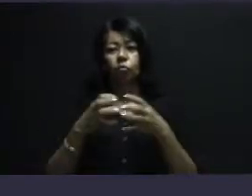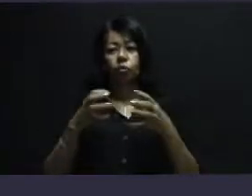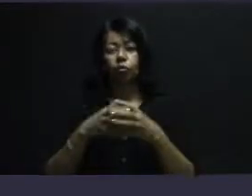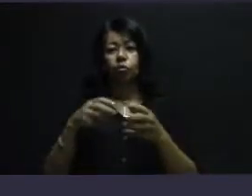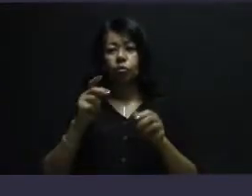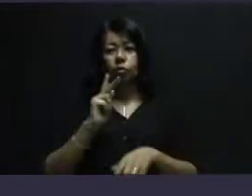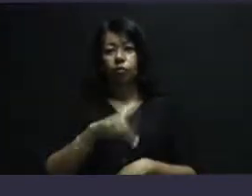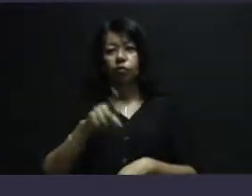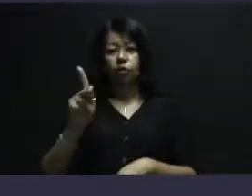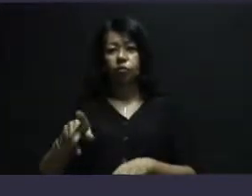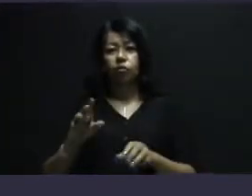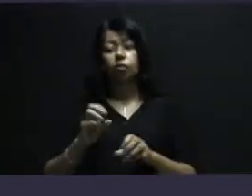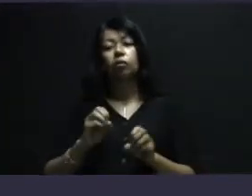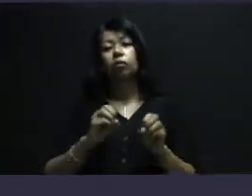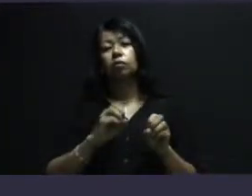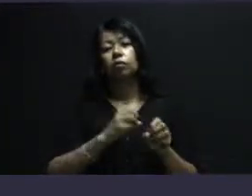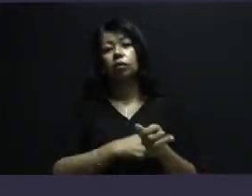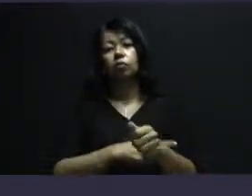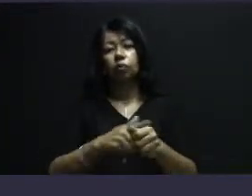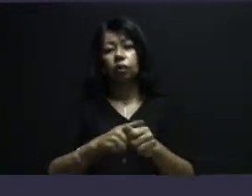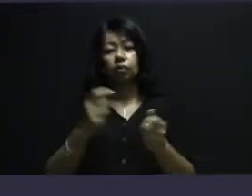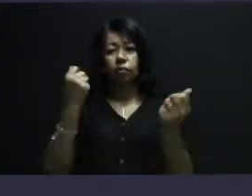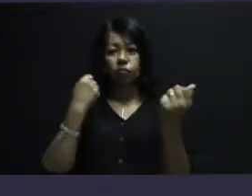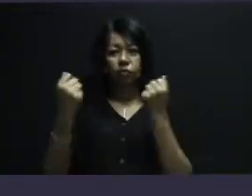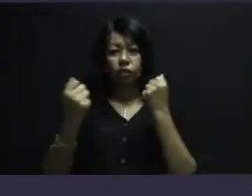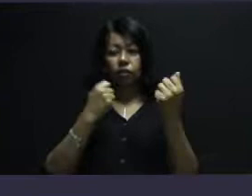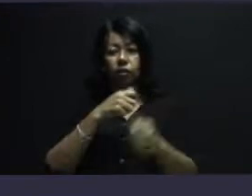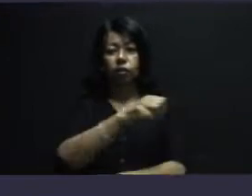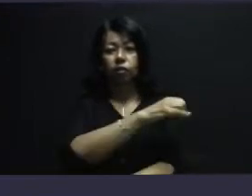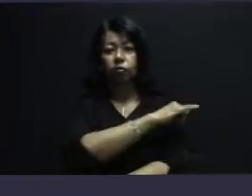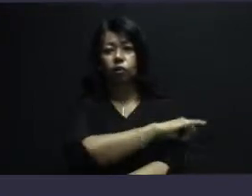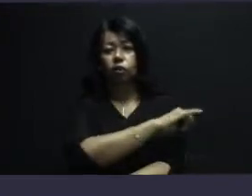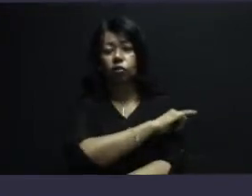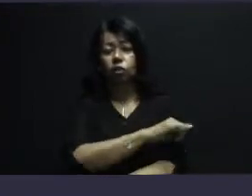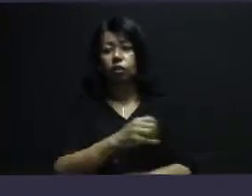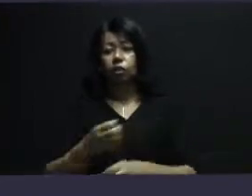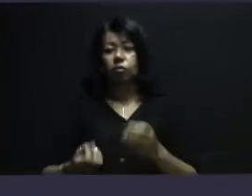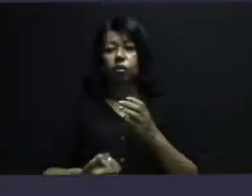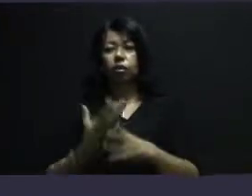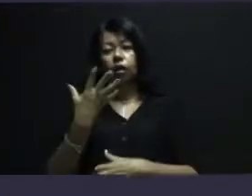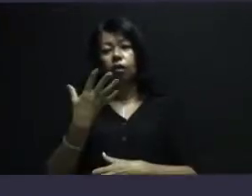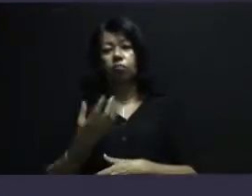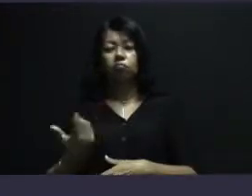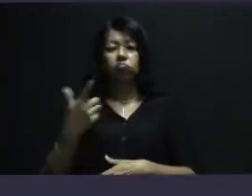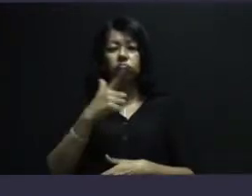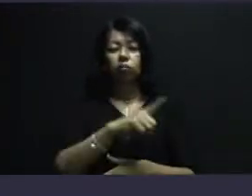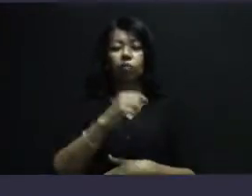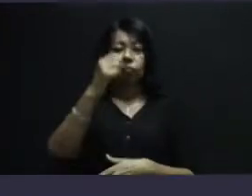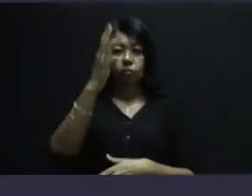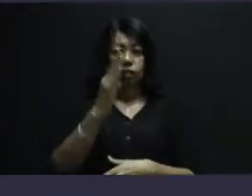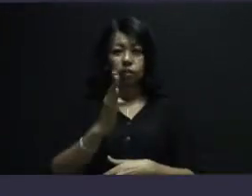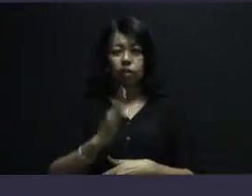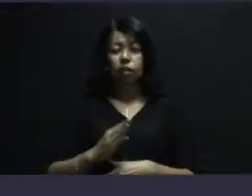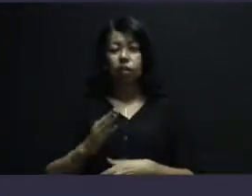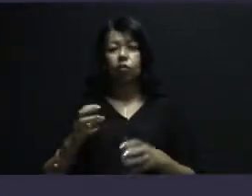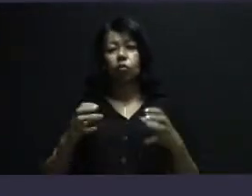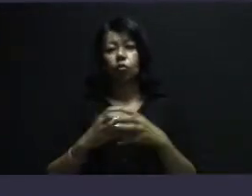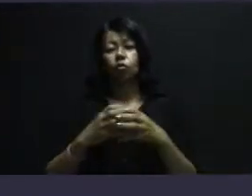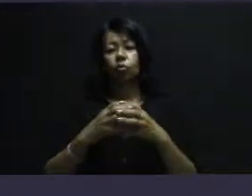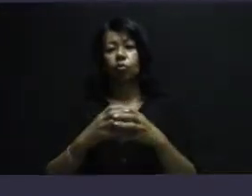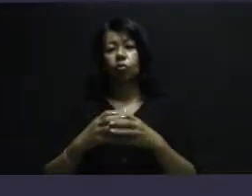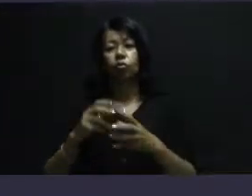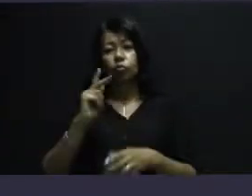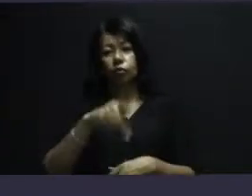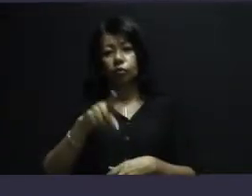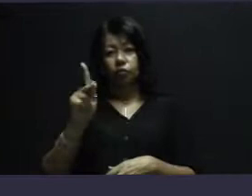de educação física do Rio de Janeiro, Rio Grande do Sul e São Paulo fundaram a Federação Brasileira das Associações de Professores de Educação